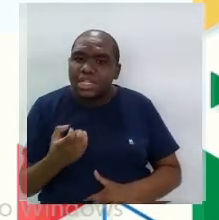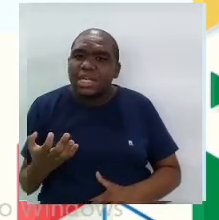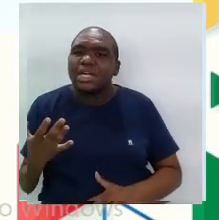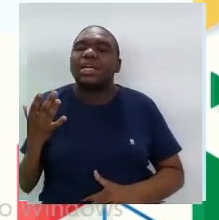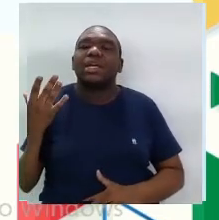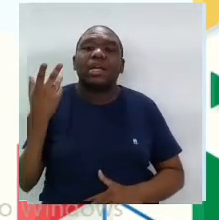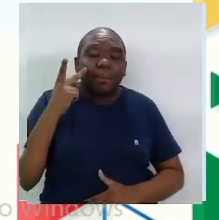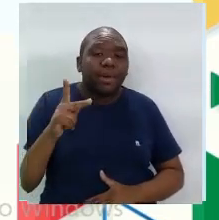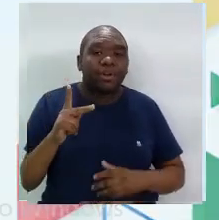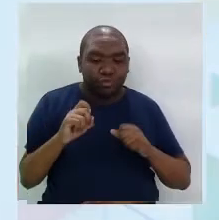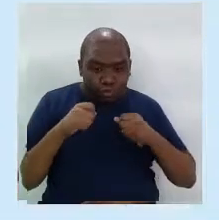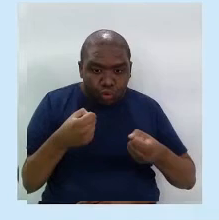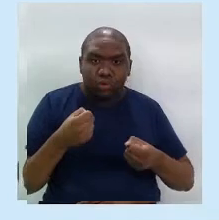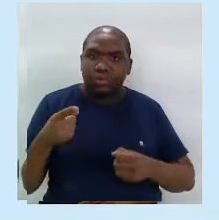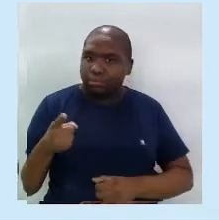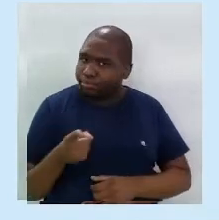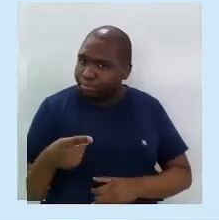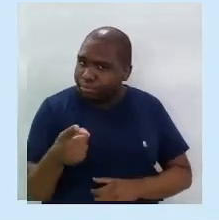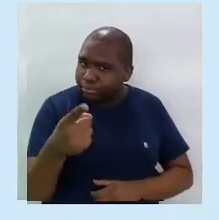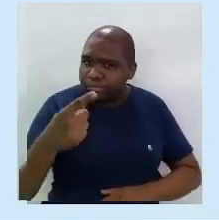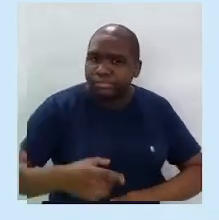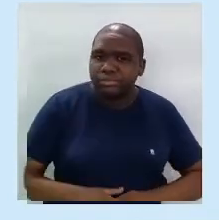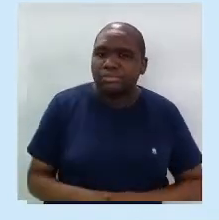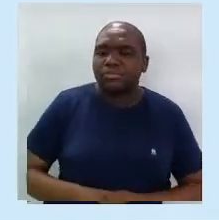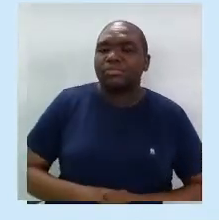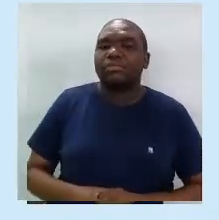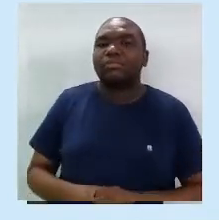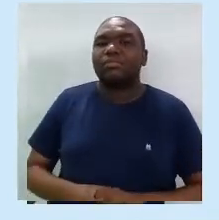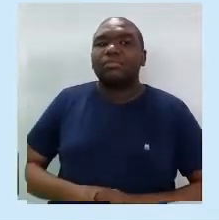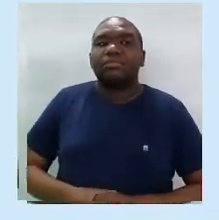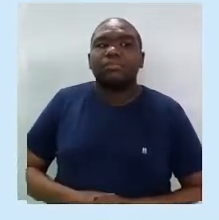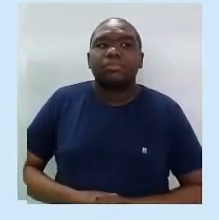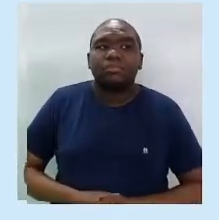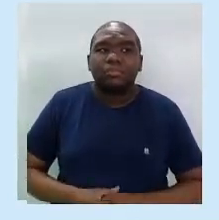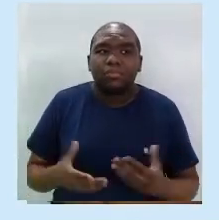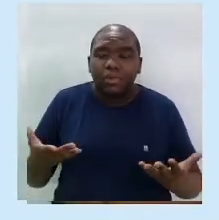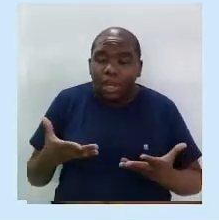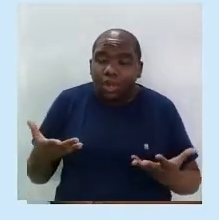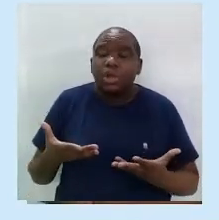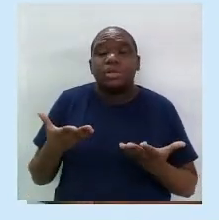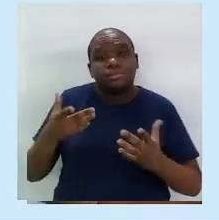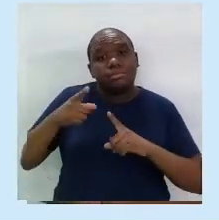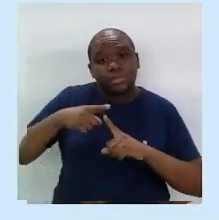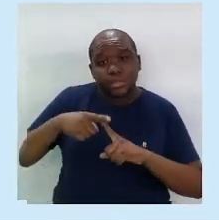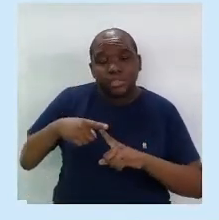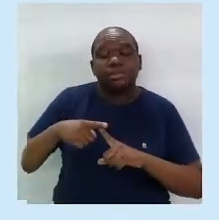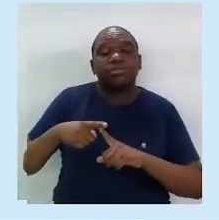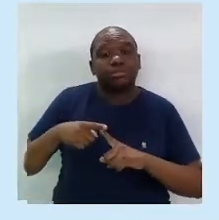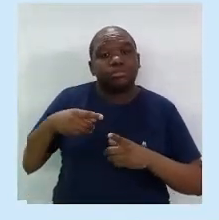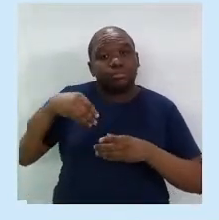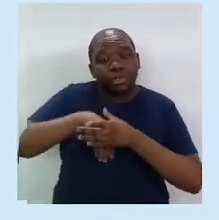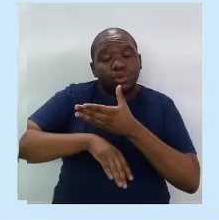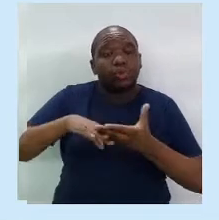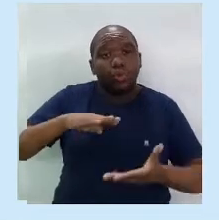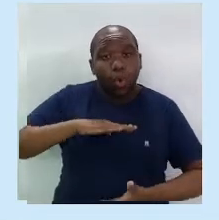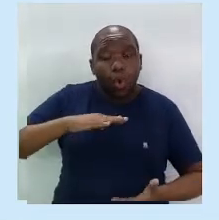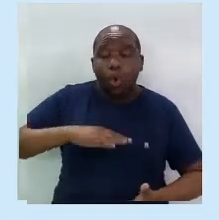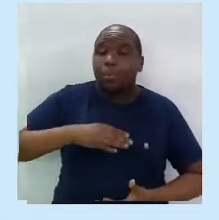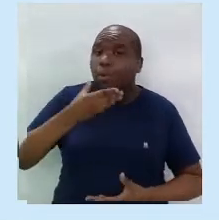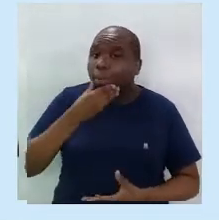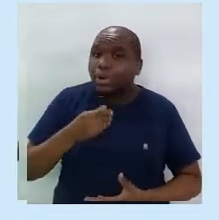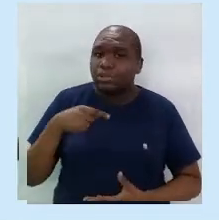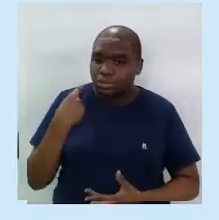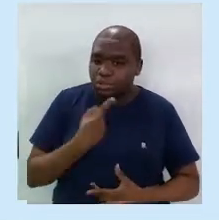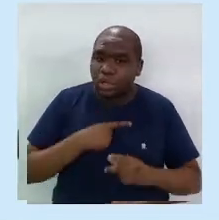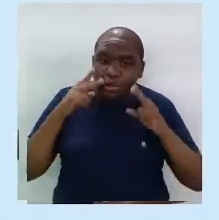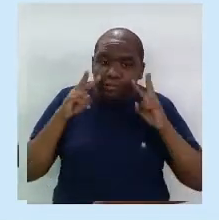nutrientes para o espermatozoide. Falando agora das glândulas bulbouretrais. No corpo